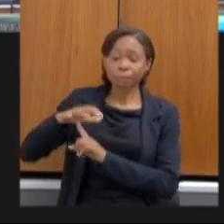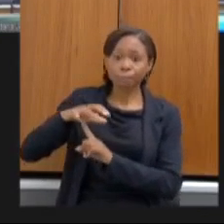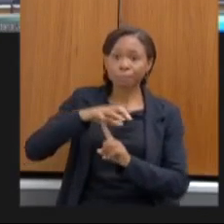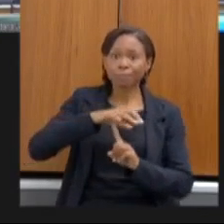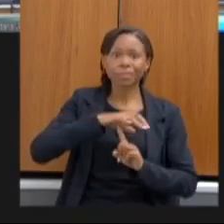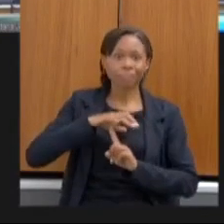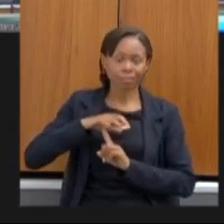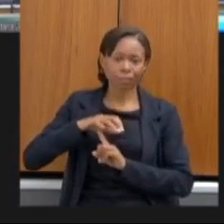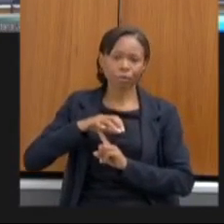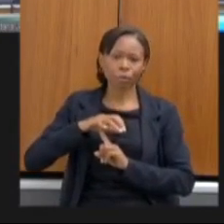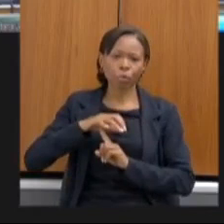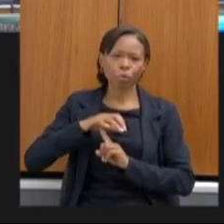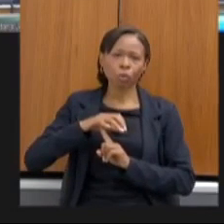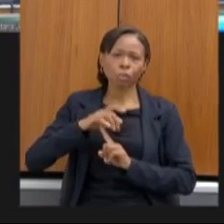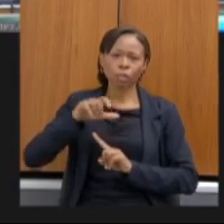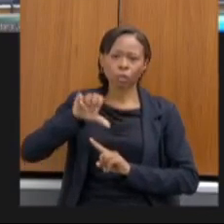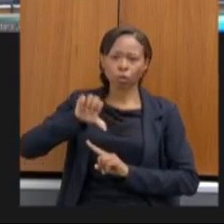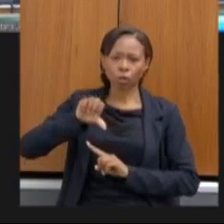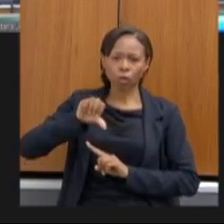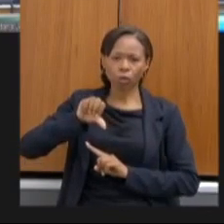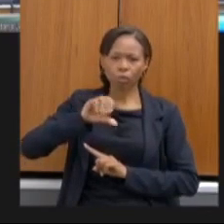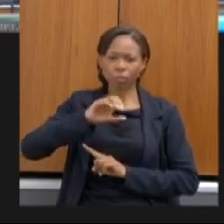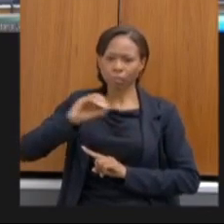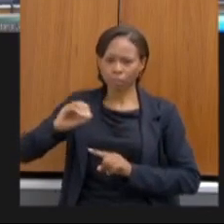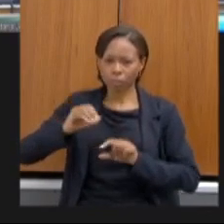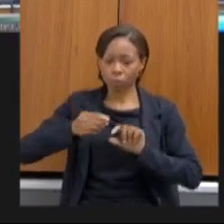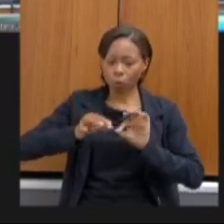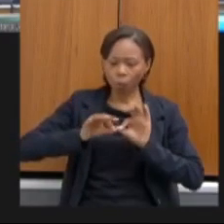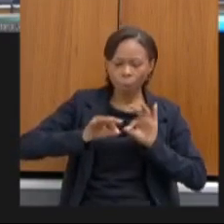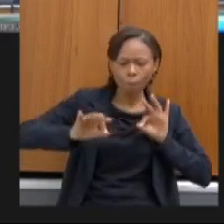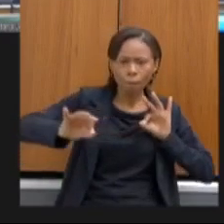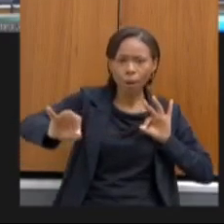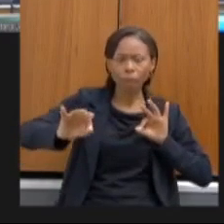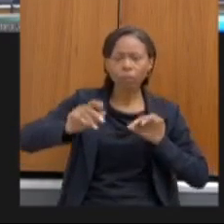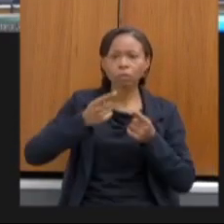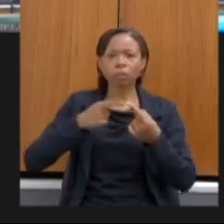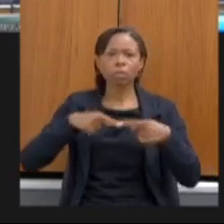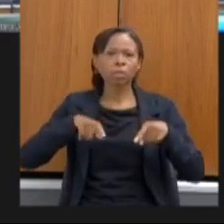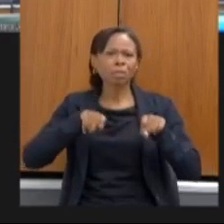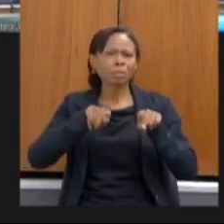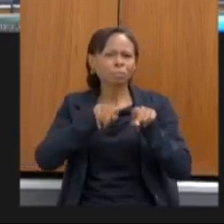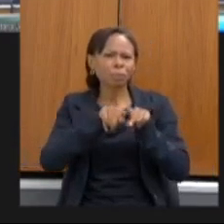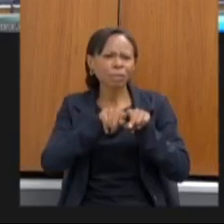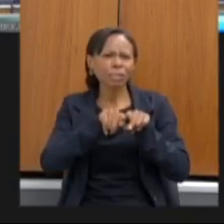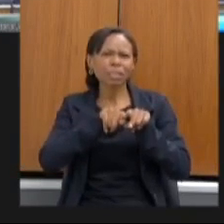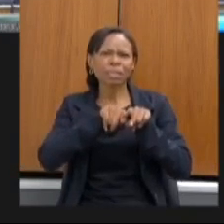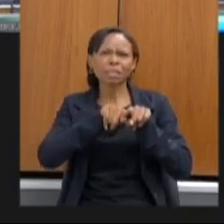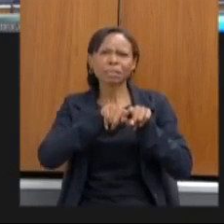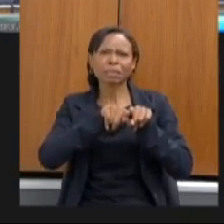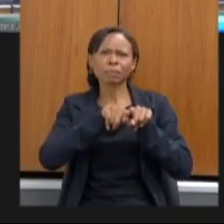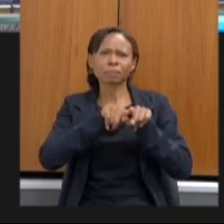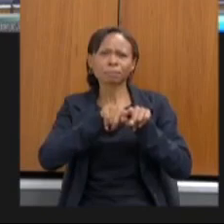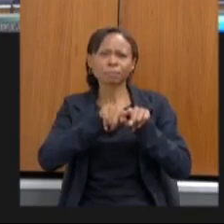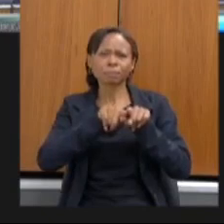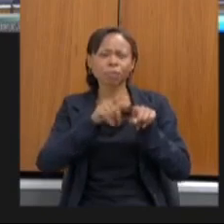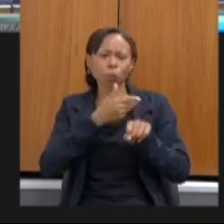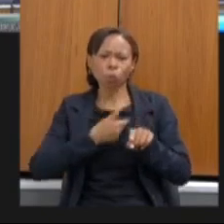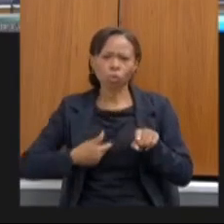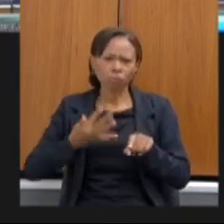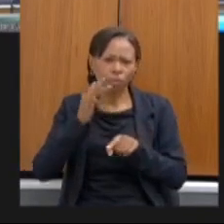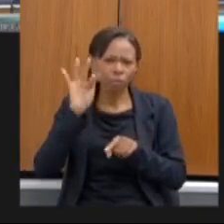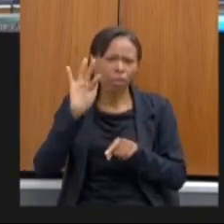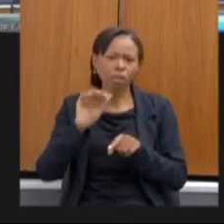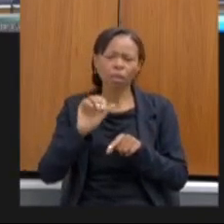com 900 metros quadrados com a parceria com a sede centro Cape o pab melga Federal